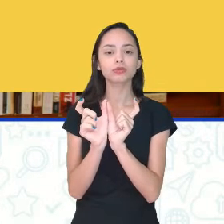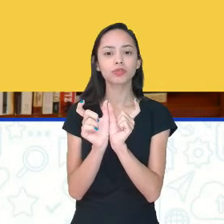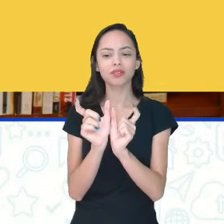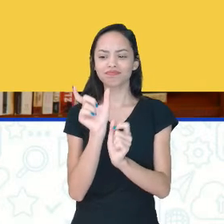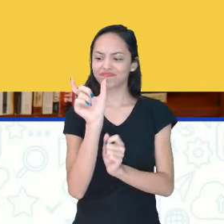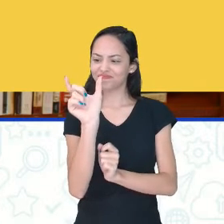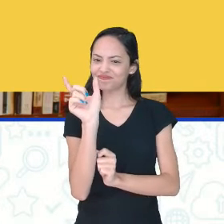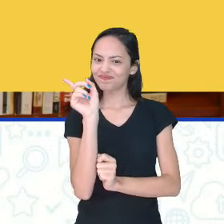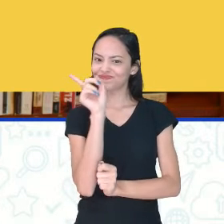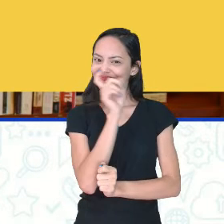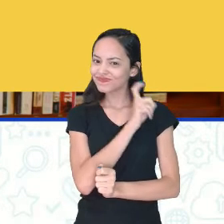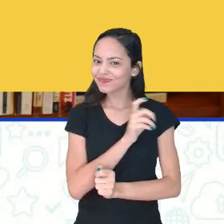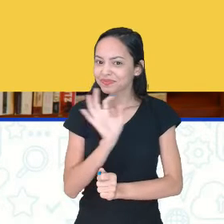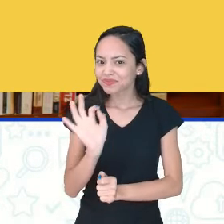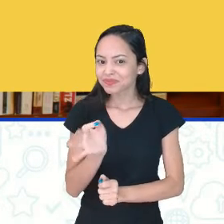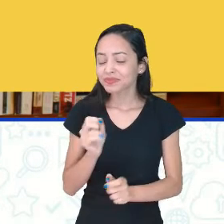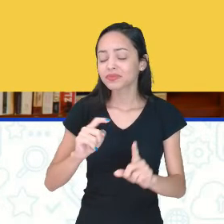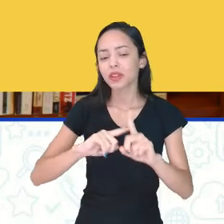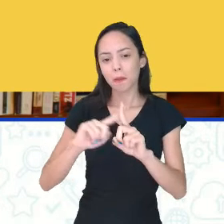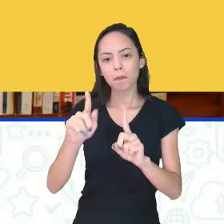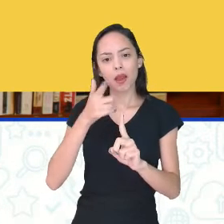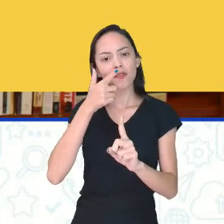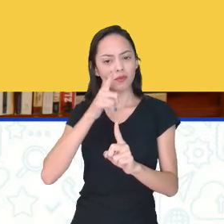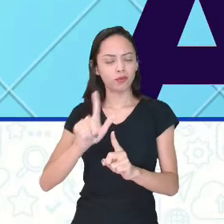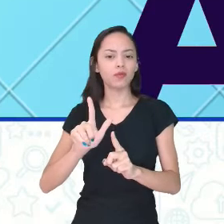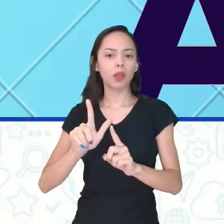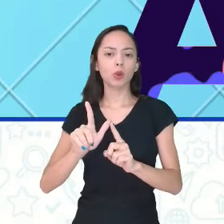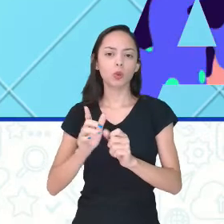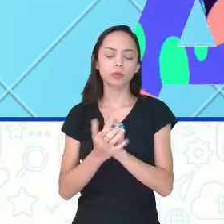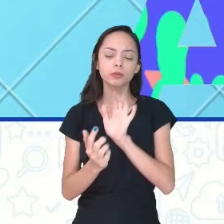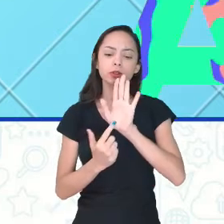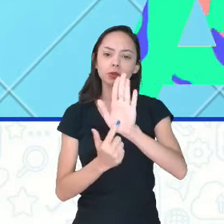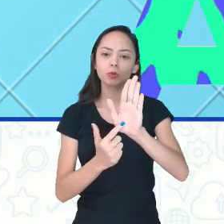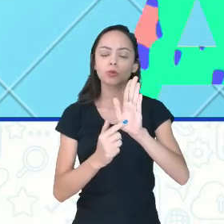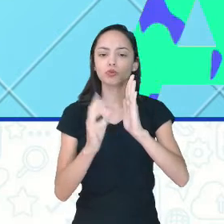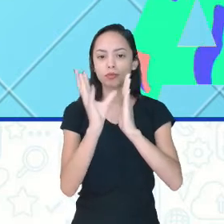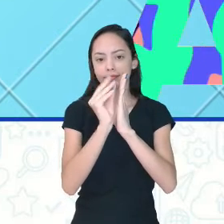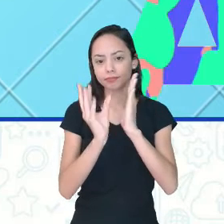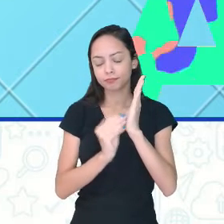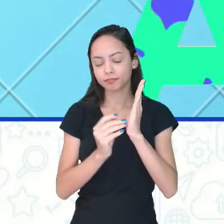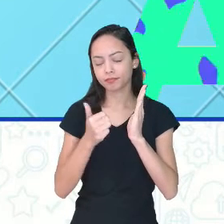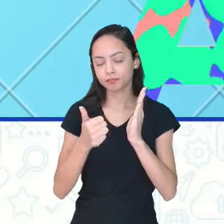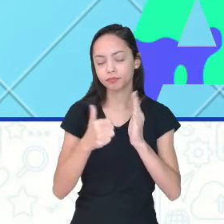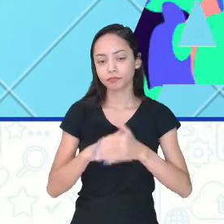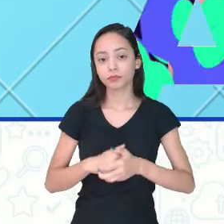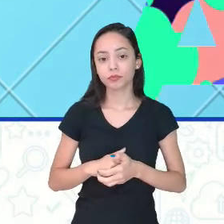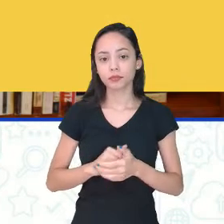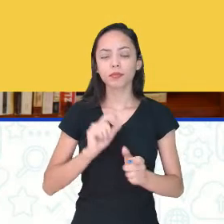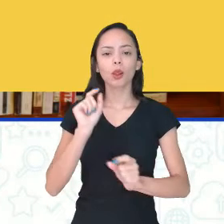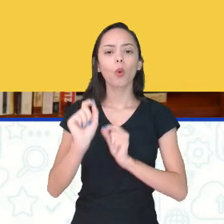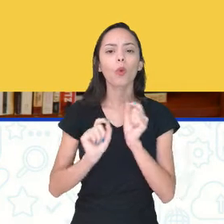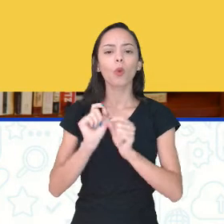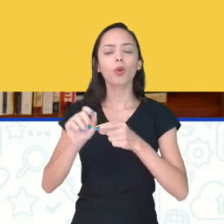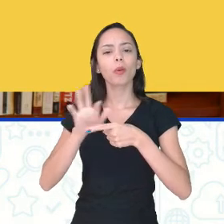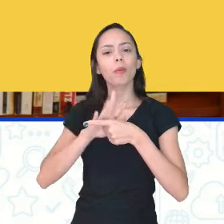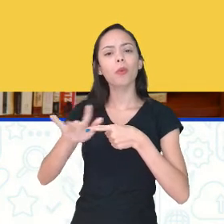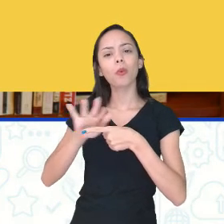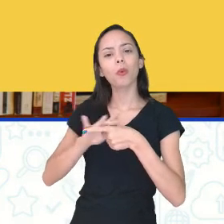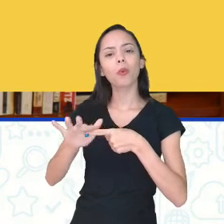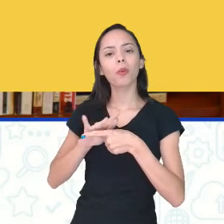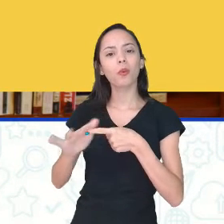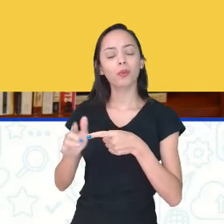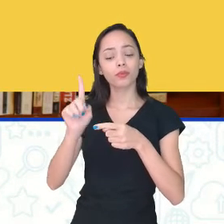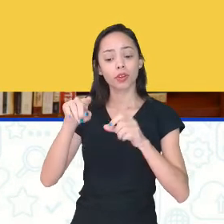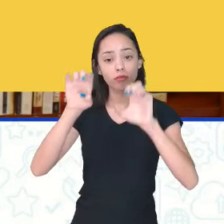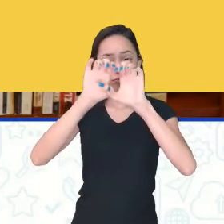difícil! Mas a gente vai construir os conceitos, tá certo? Então, o que é morfologia? Quando eu digo aqui, ó,